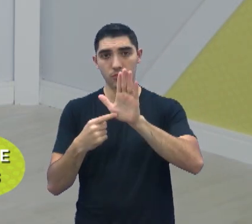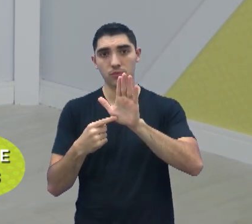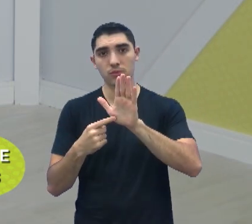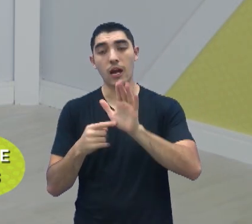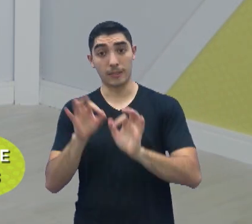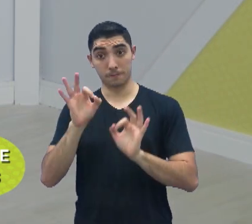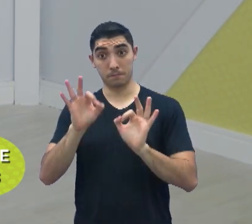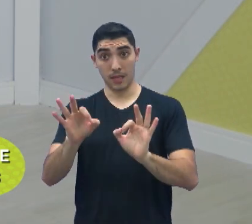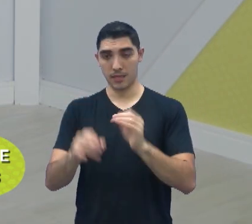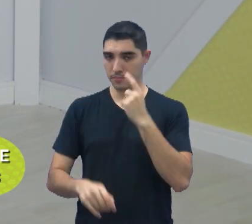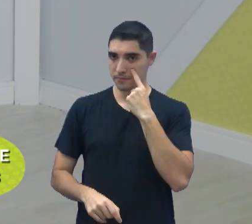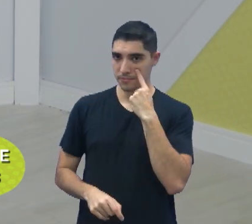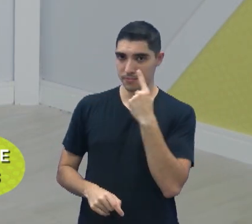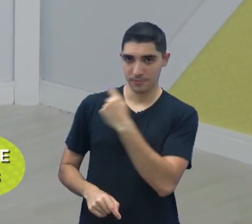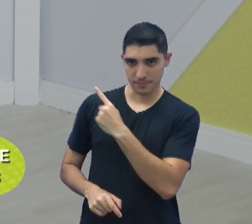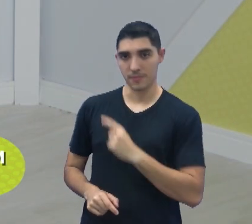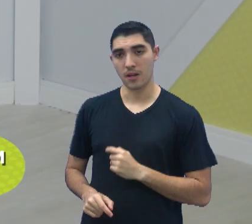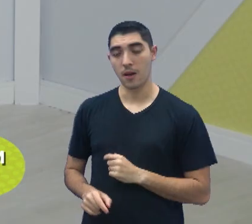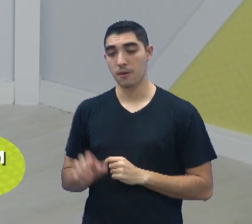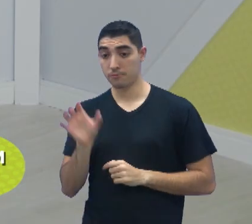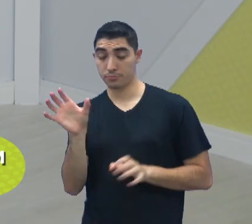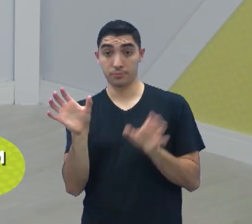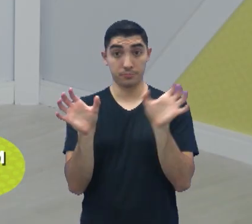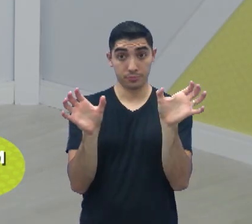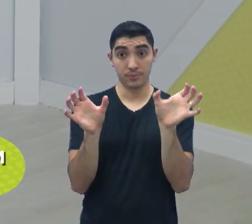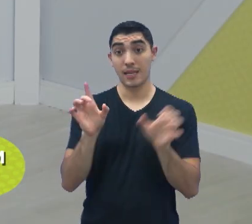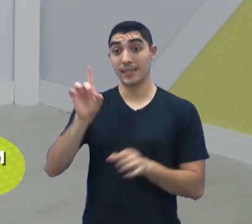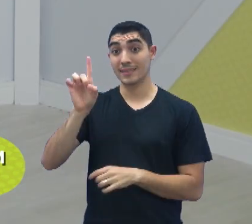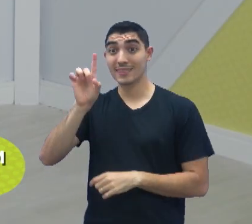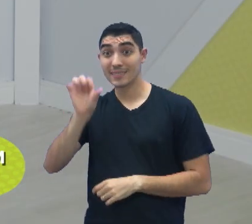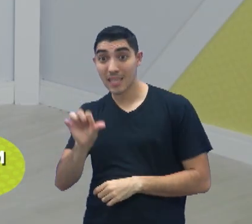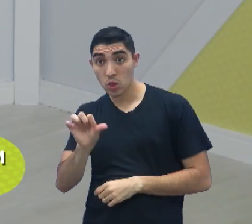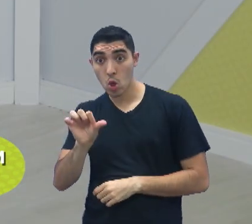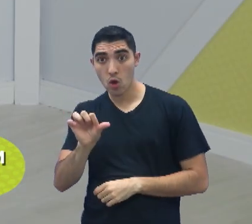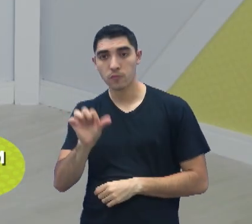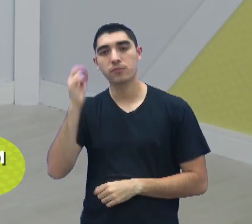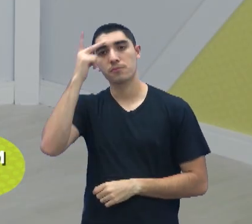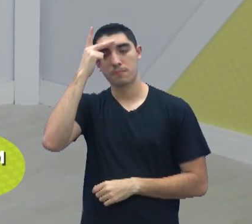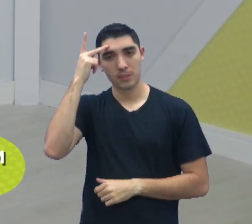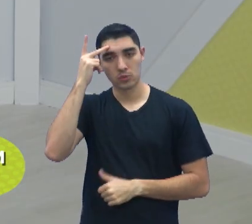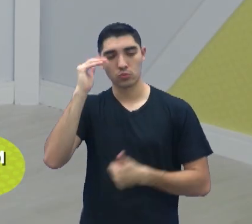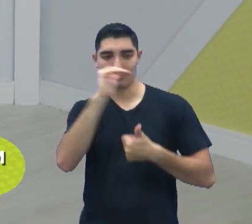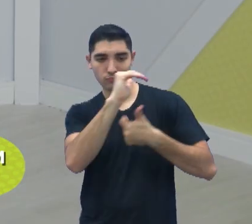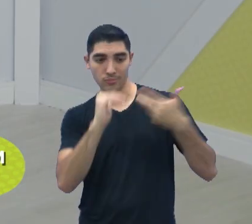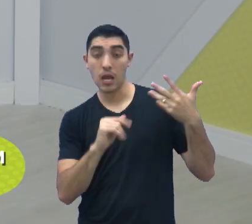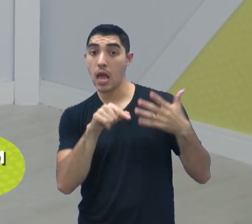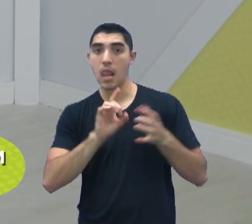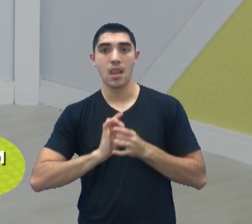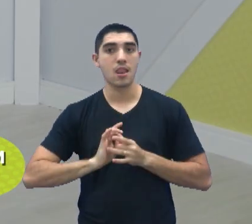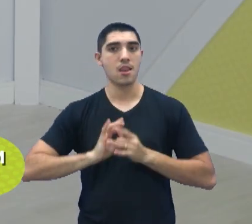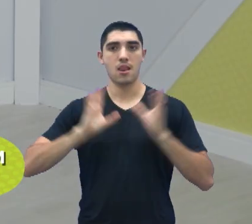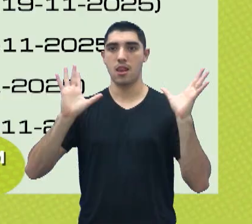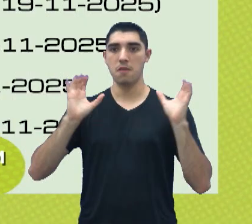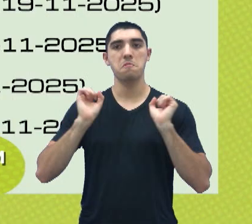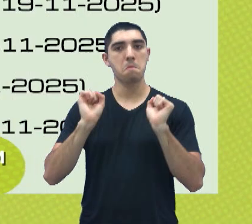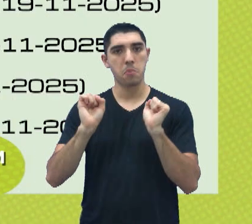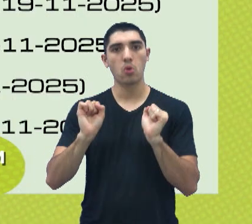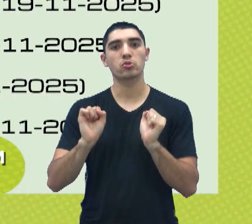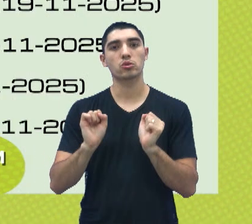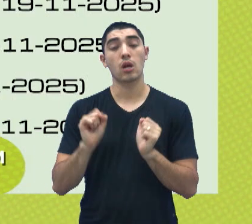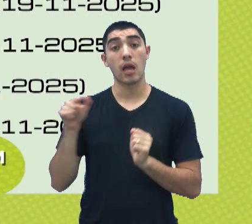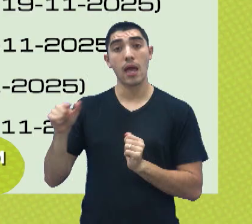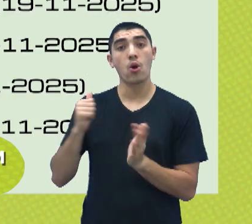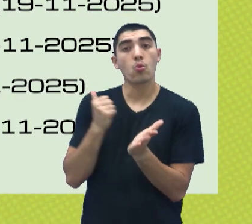essa primeira tela. Tem 19 jogadores aqui, são jogadores que estão livres para negociar, são jogadores que têm contrato relativamente